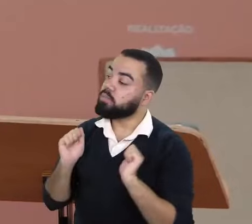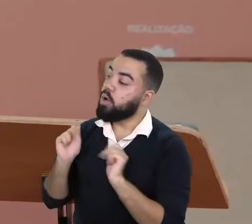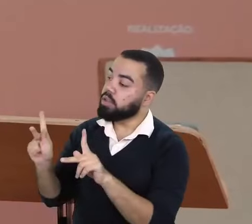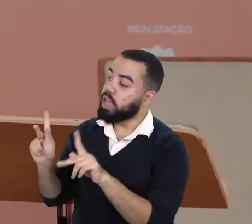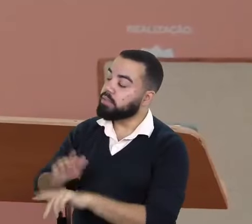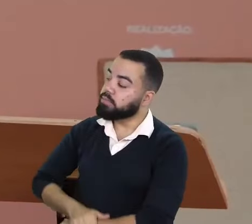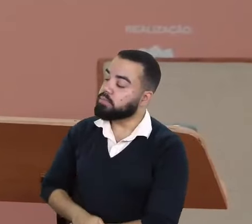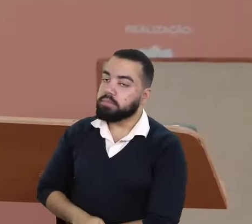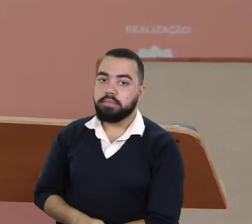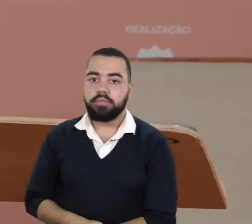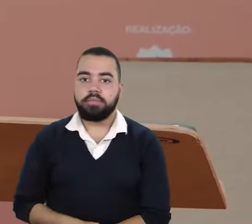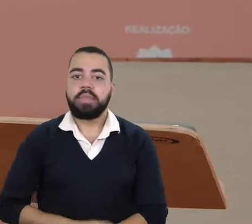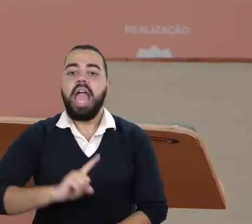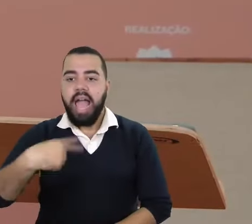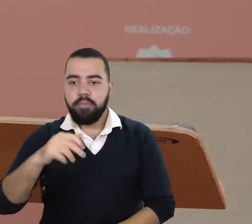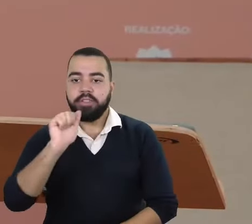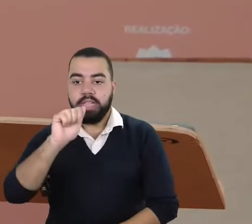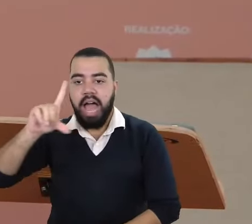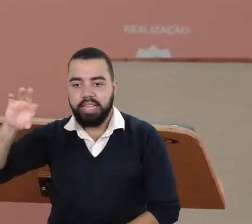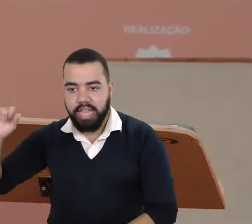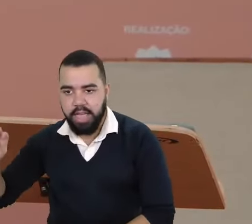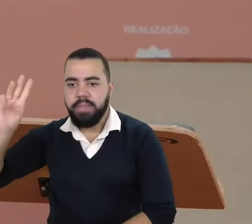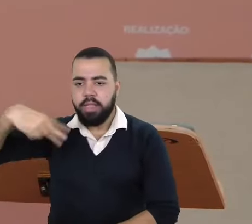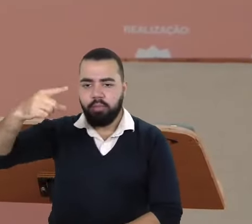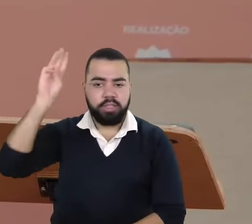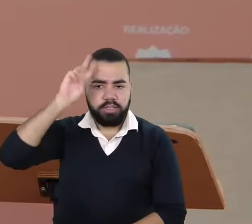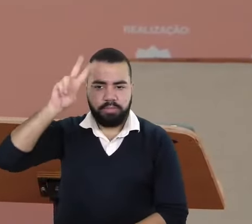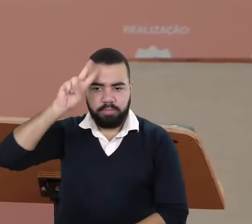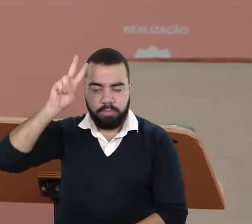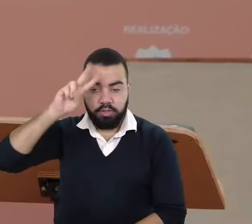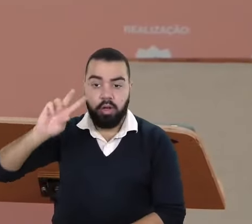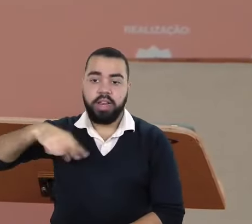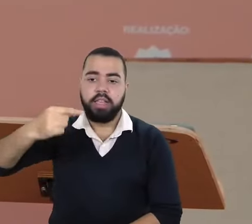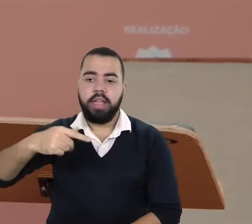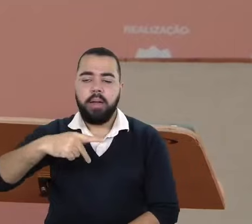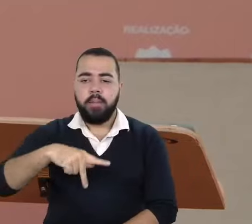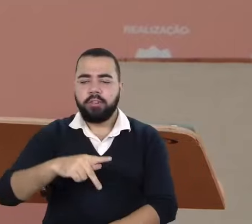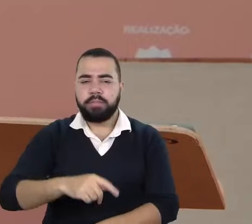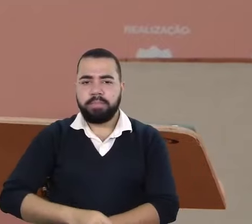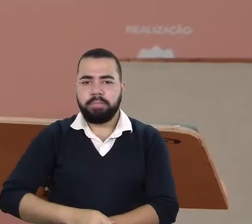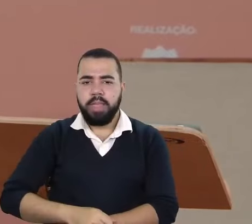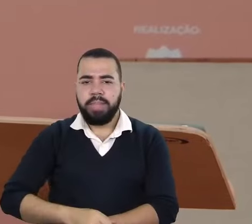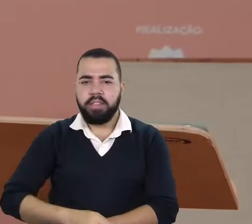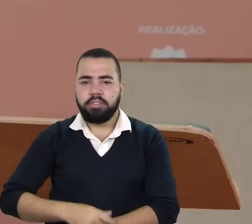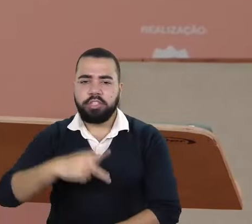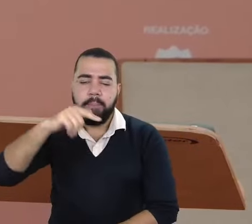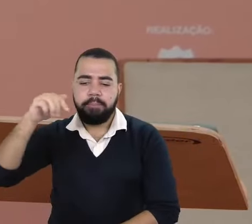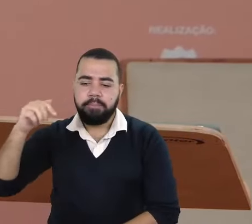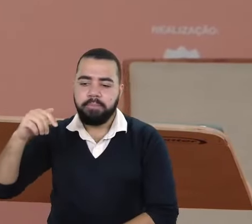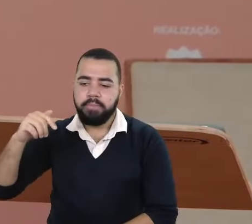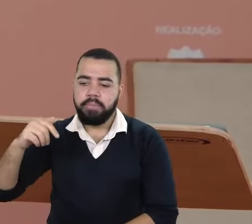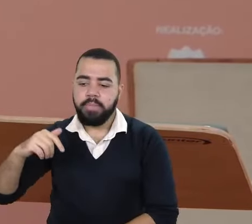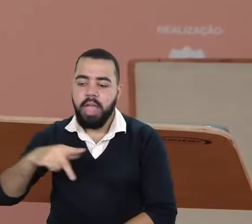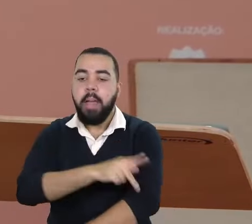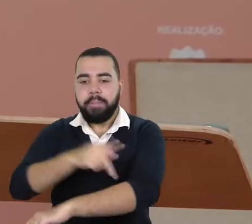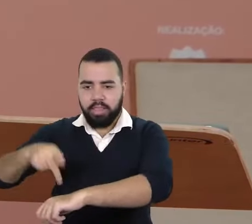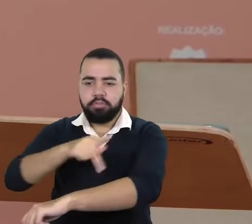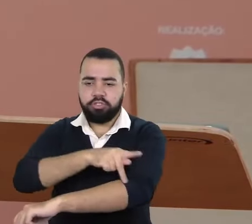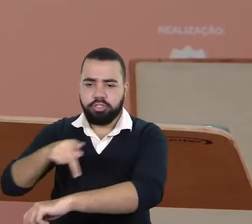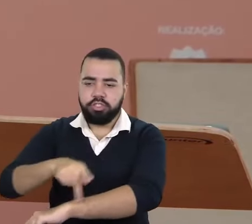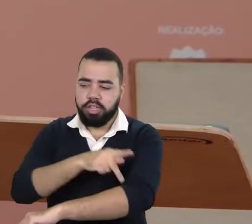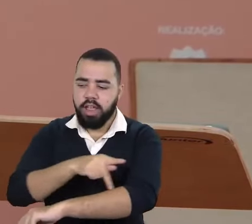fiz administração, fiz história, fiz pedagogia. Gente, não tô brincando, não.